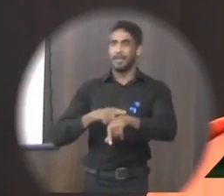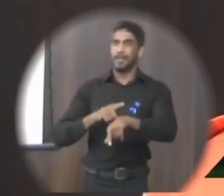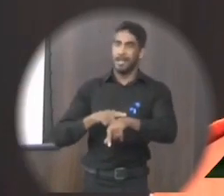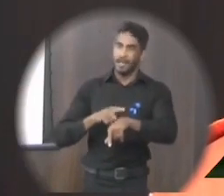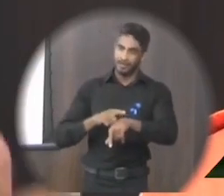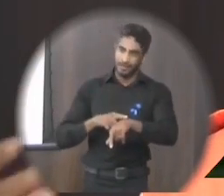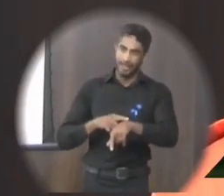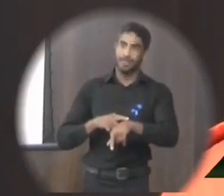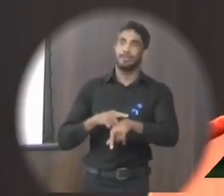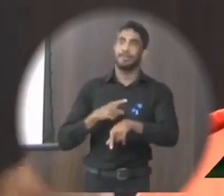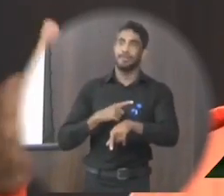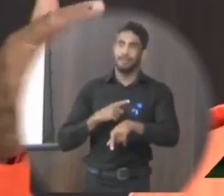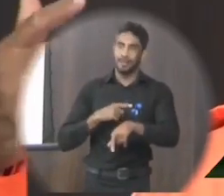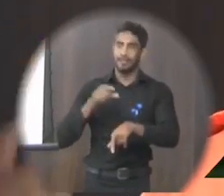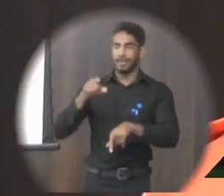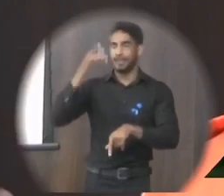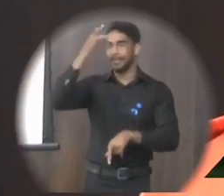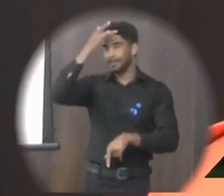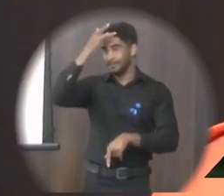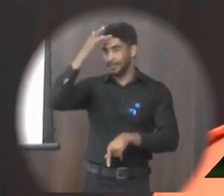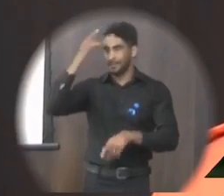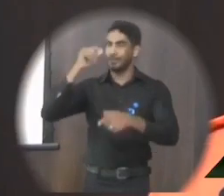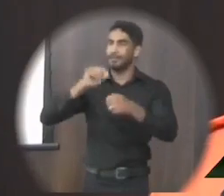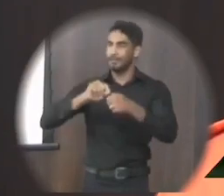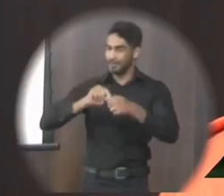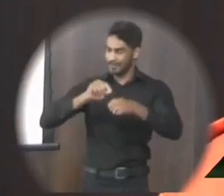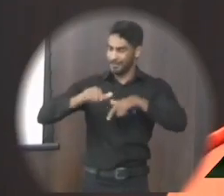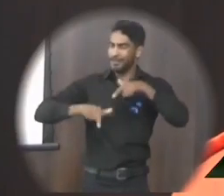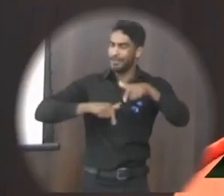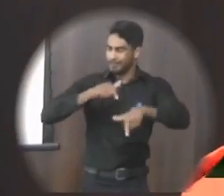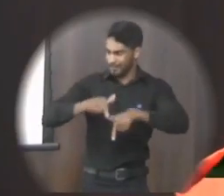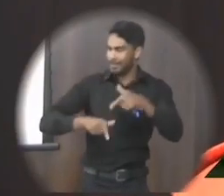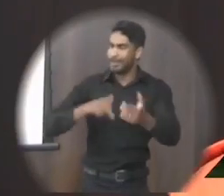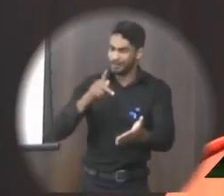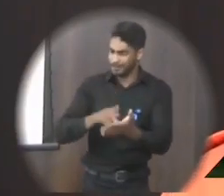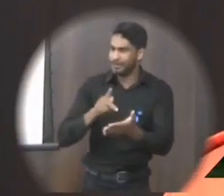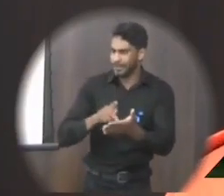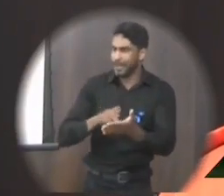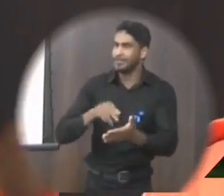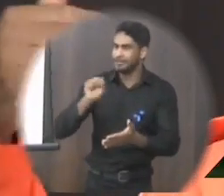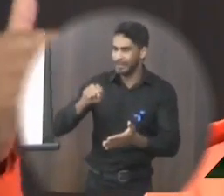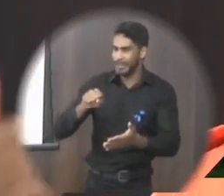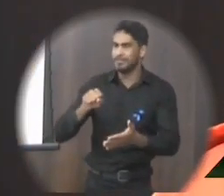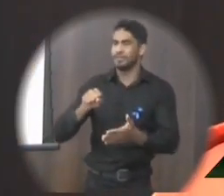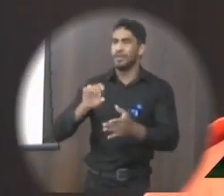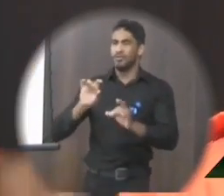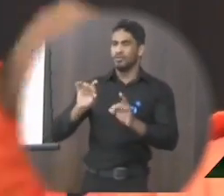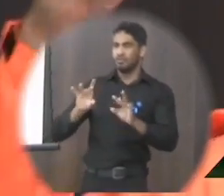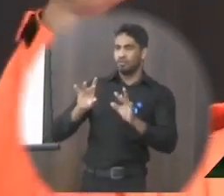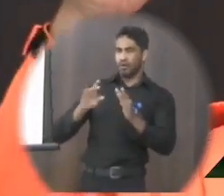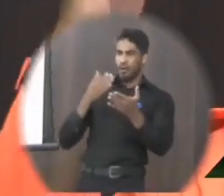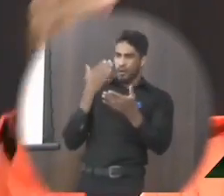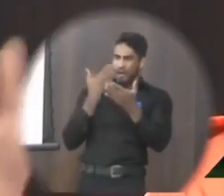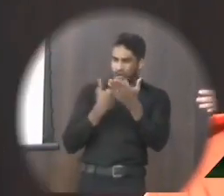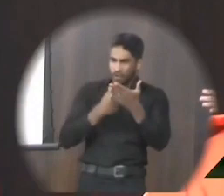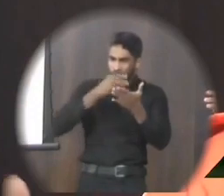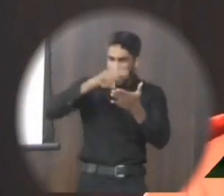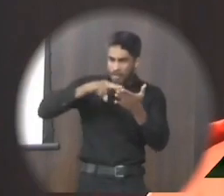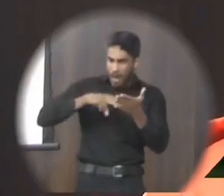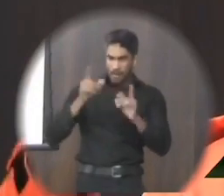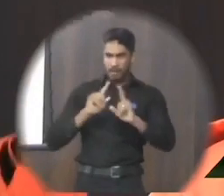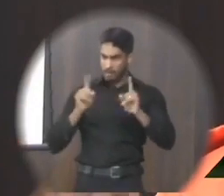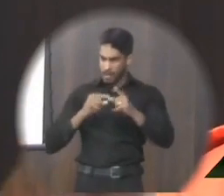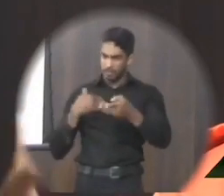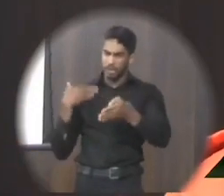que colocar aquele brigadista para realizar o combate mesmo, não vai ser aquele negócio fictício, não. Nós vamos botar fogo, levar ele